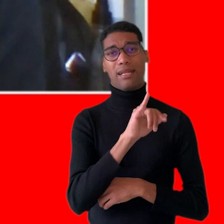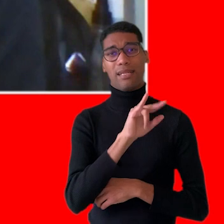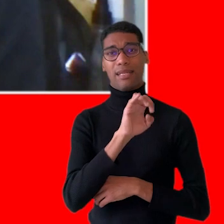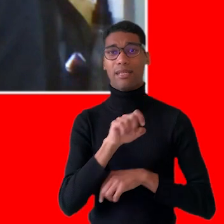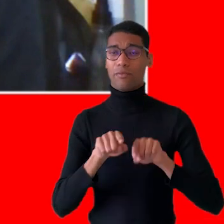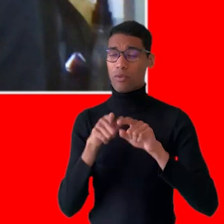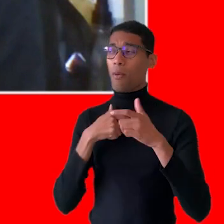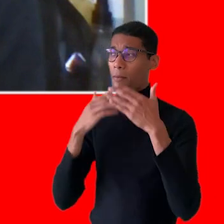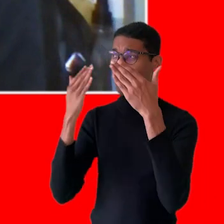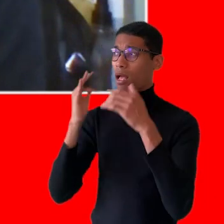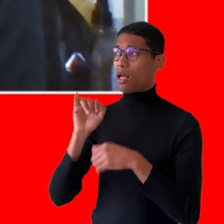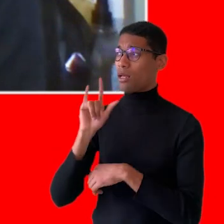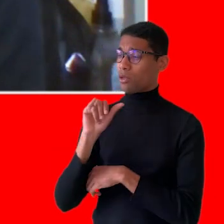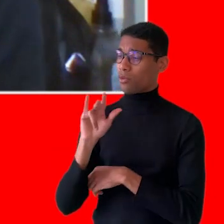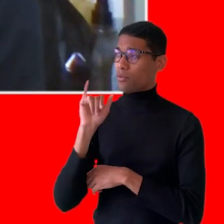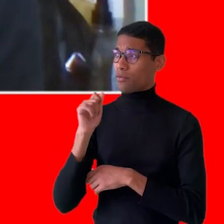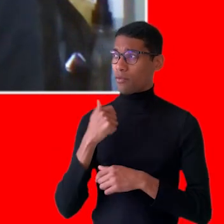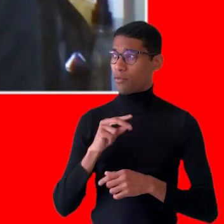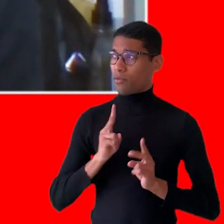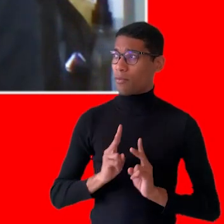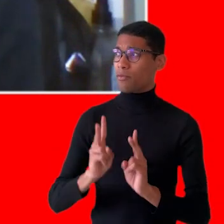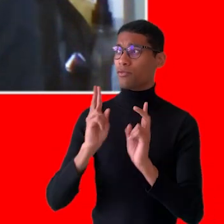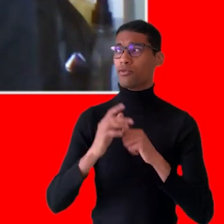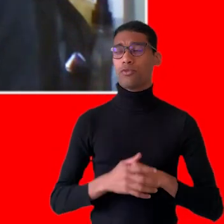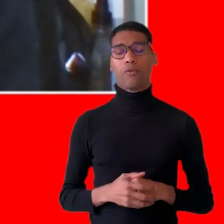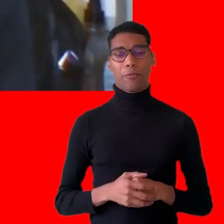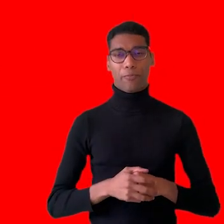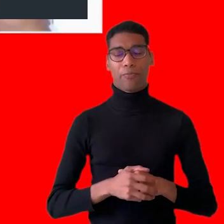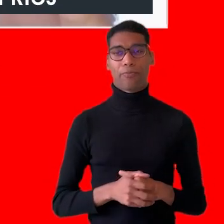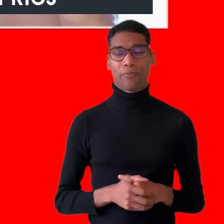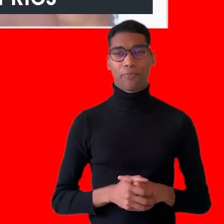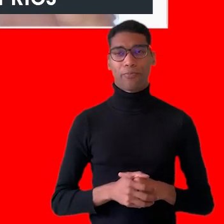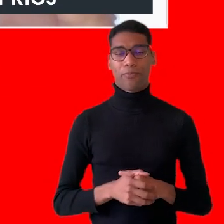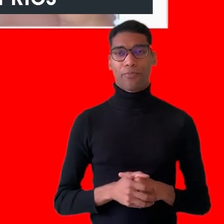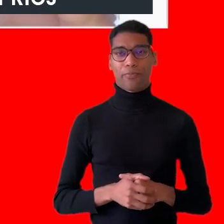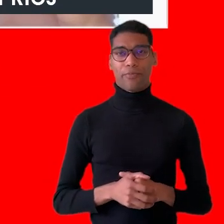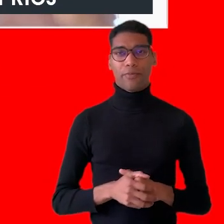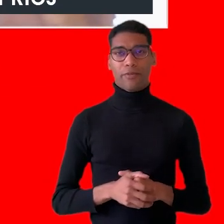Muito obrigado, Flavinha. Vamos seguir adiante.